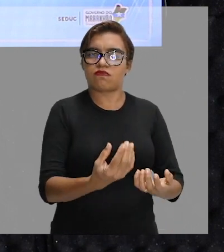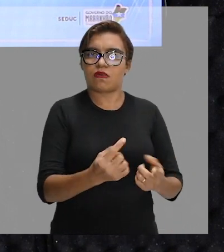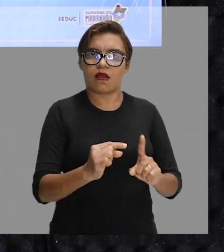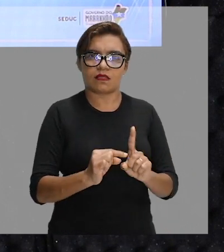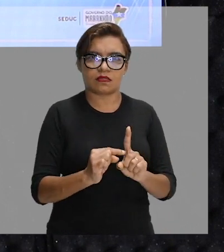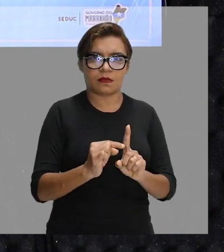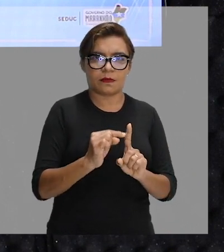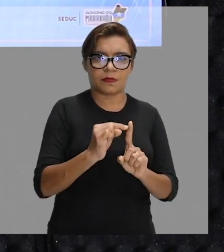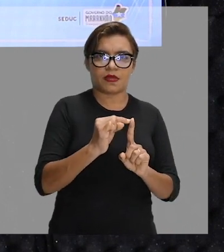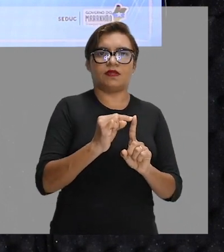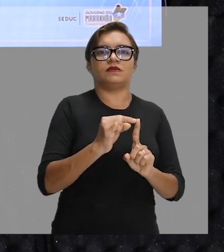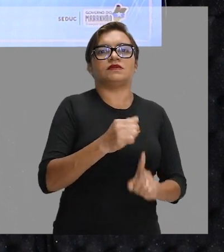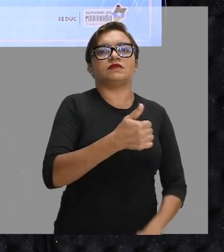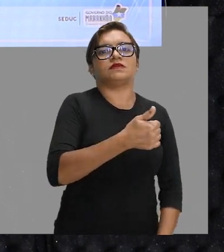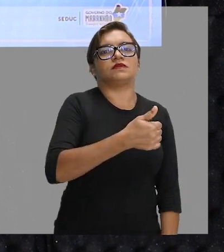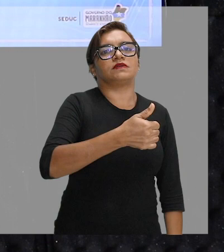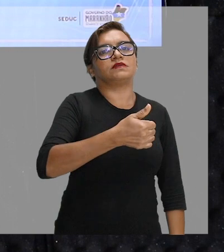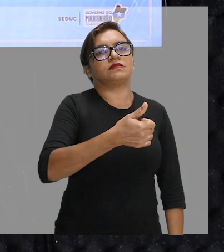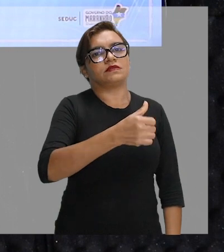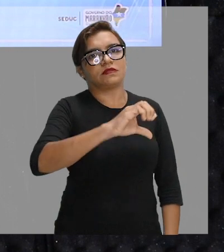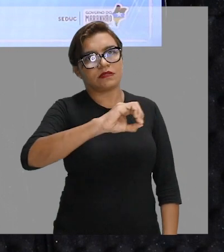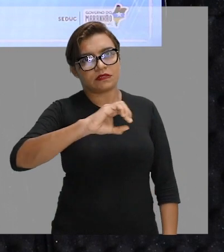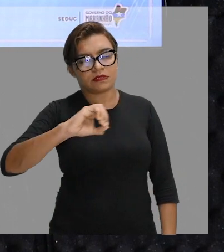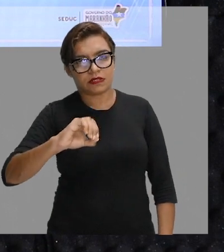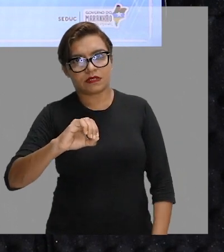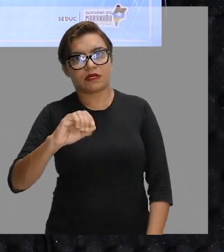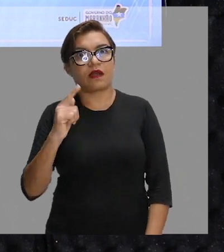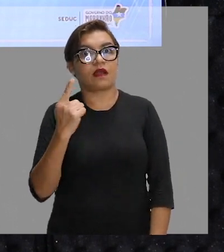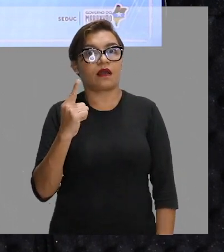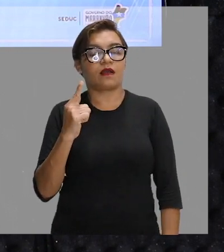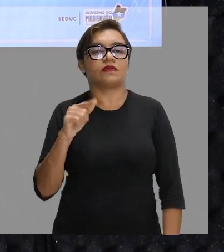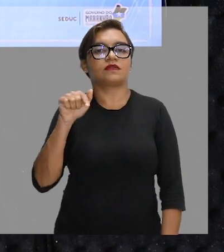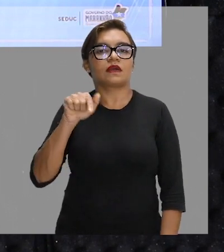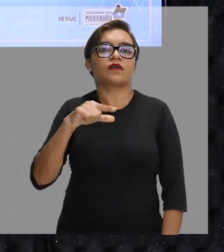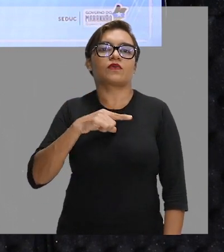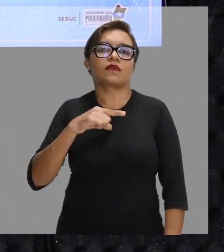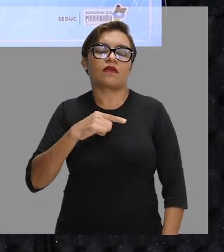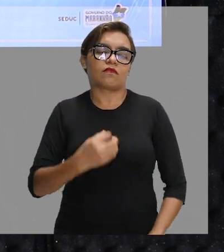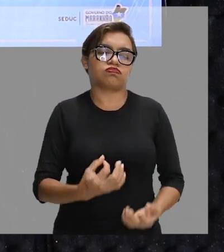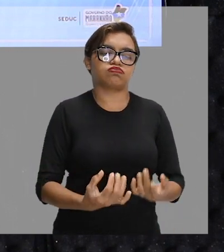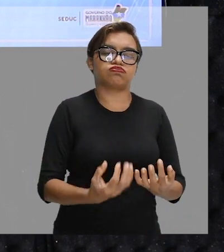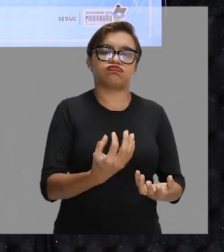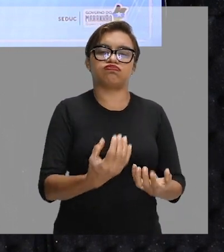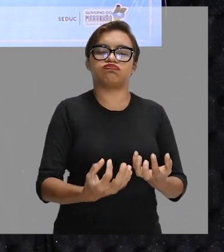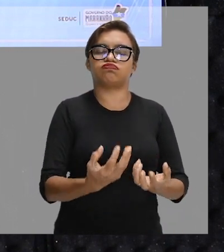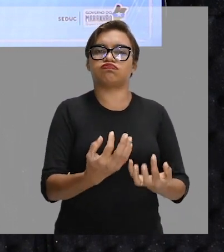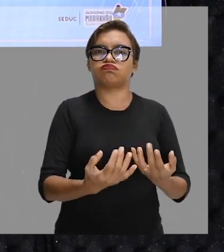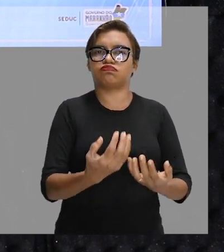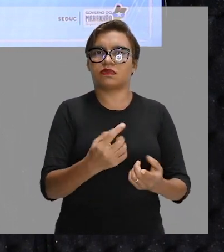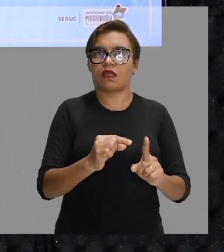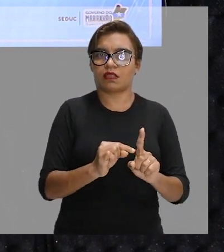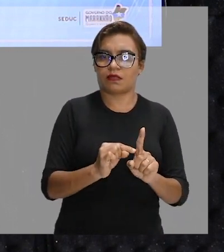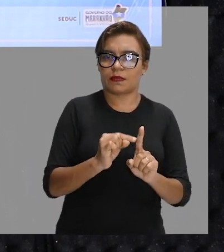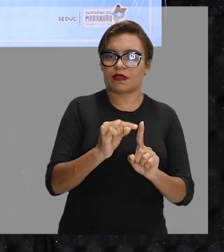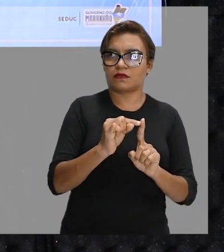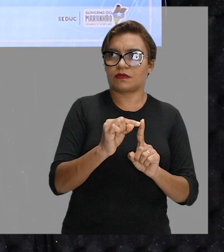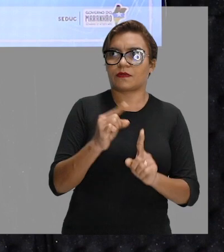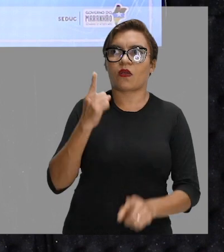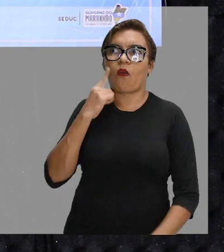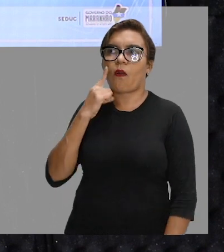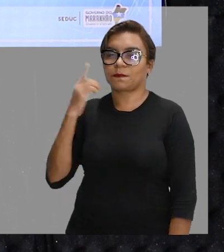temperatura de 100 graus Celsius, o que vai acontecer? A água vai entrar em ebulição. Então, eu tenho a temperatura de ebulição da